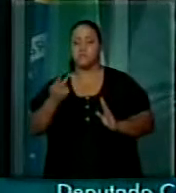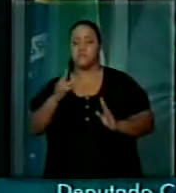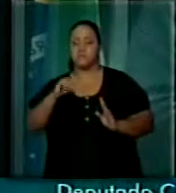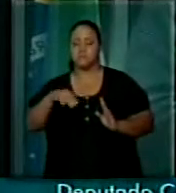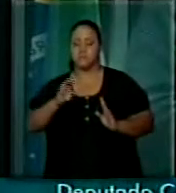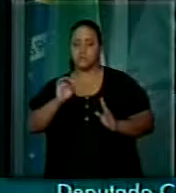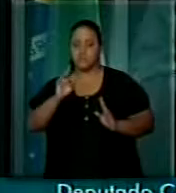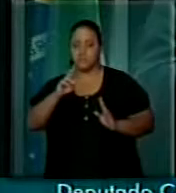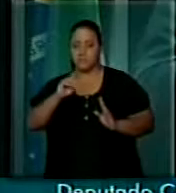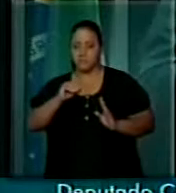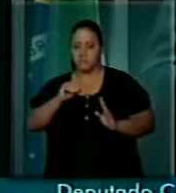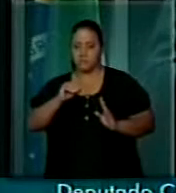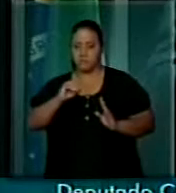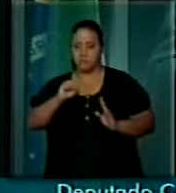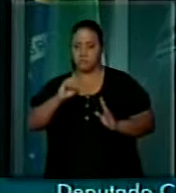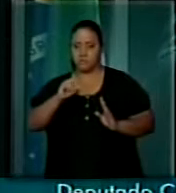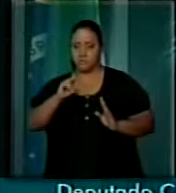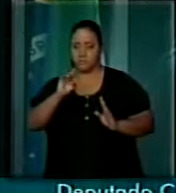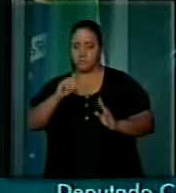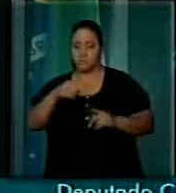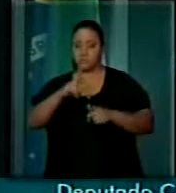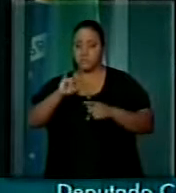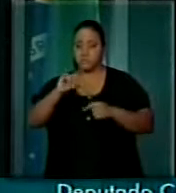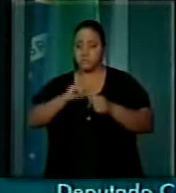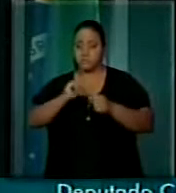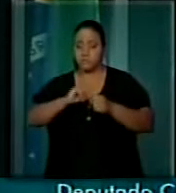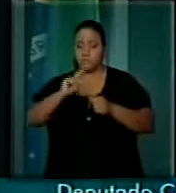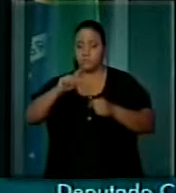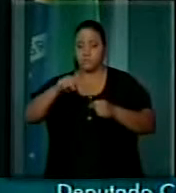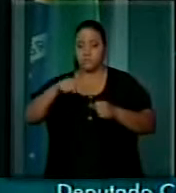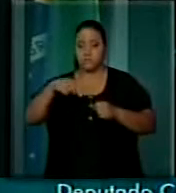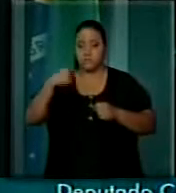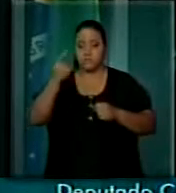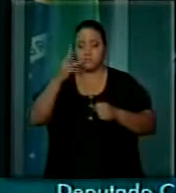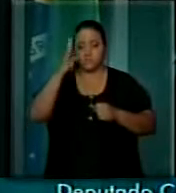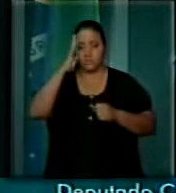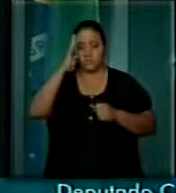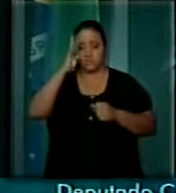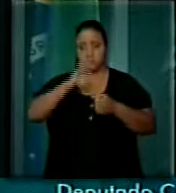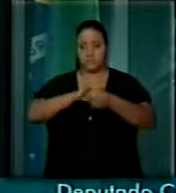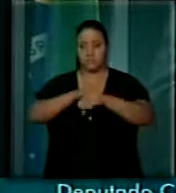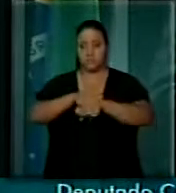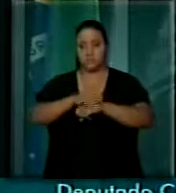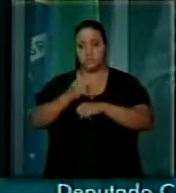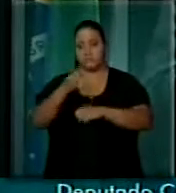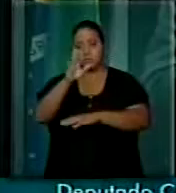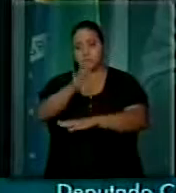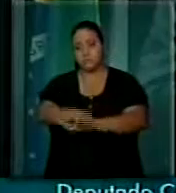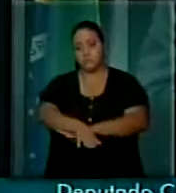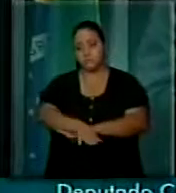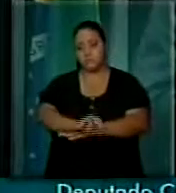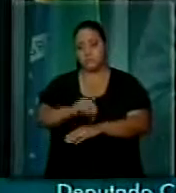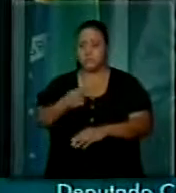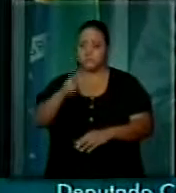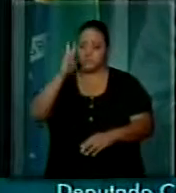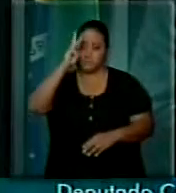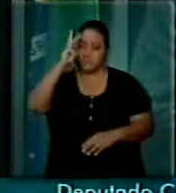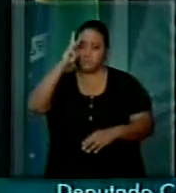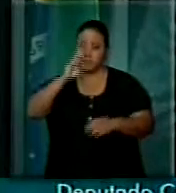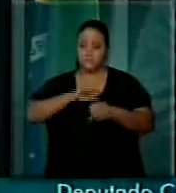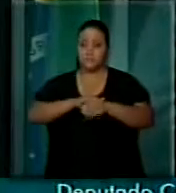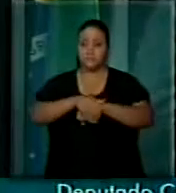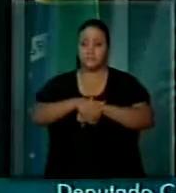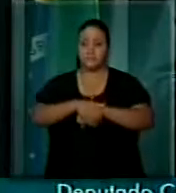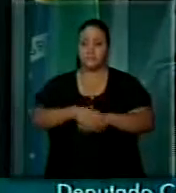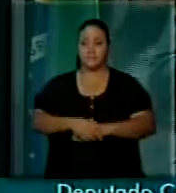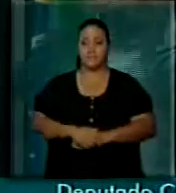conhecida, que será feita na quarta-feira à noite ou à tarde, ou na terça-feira à noite.